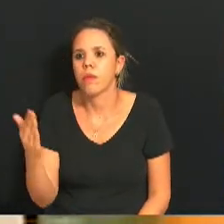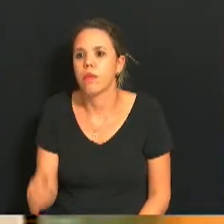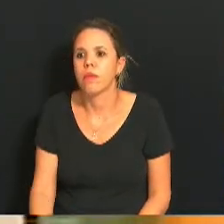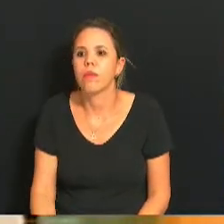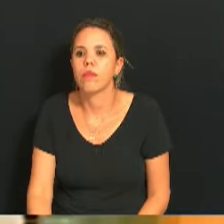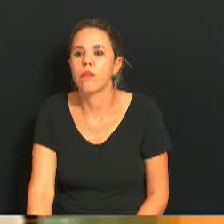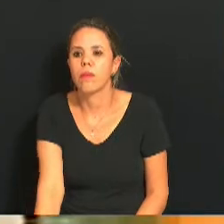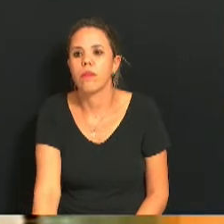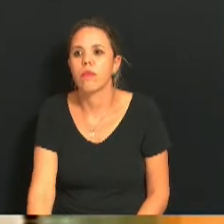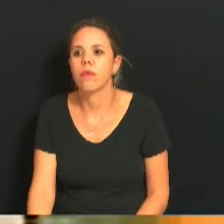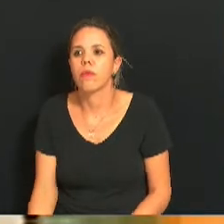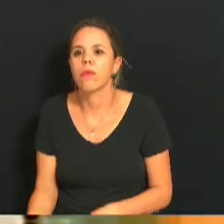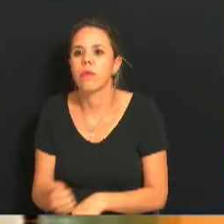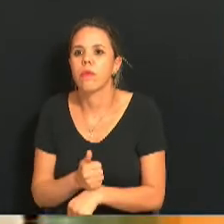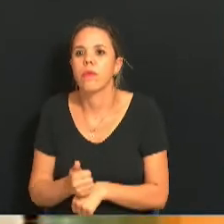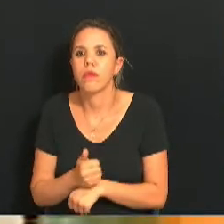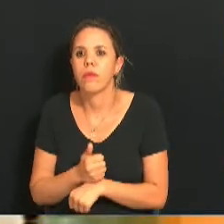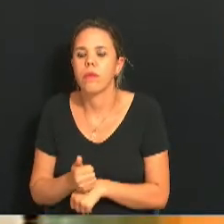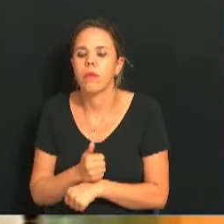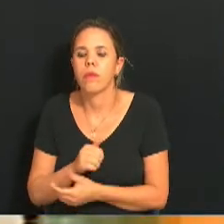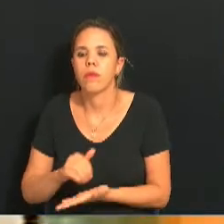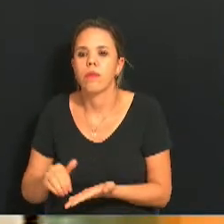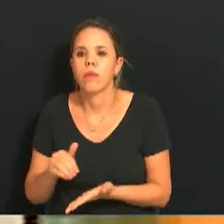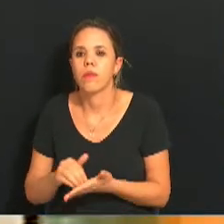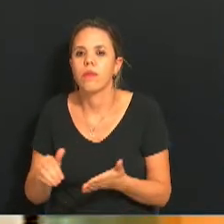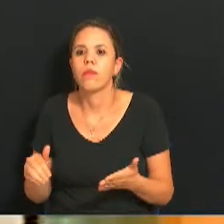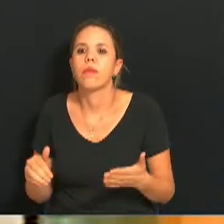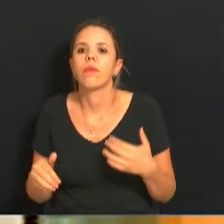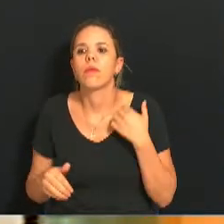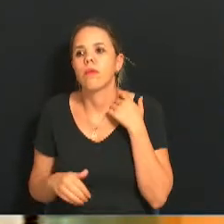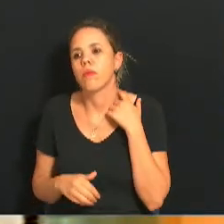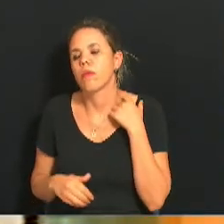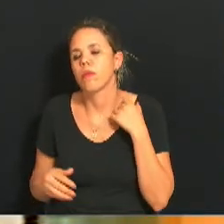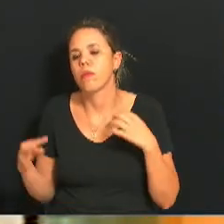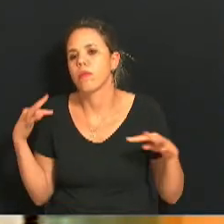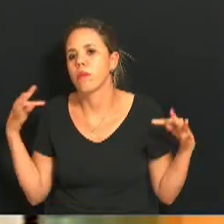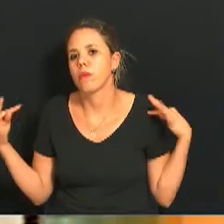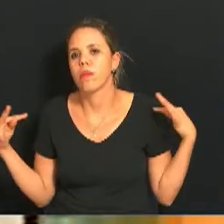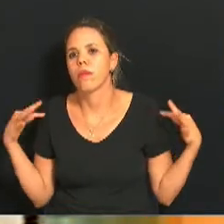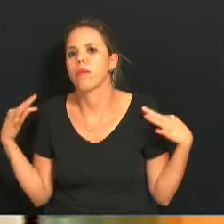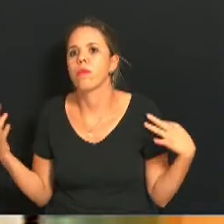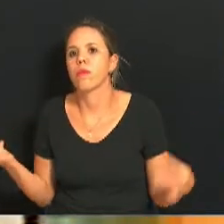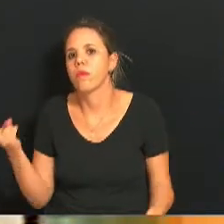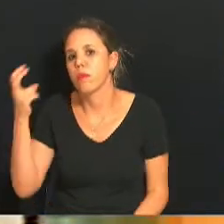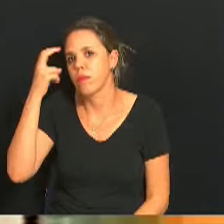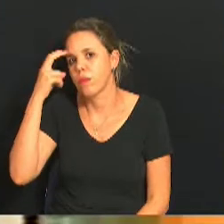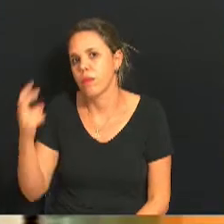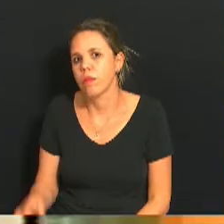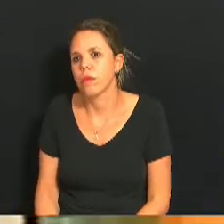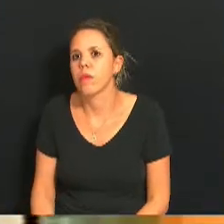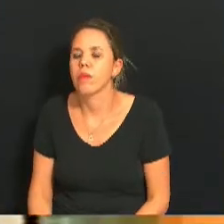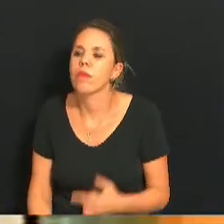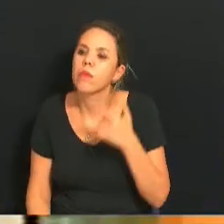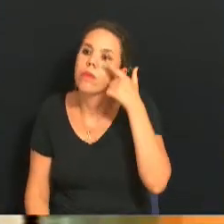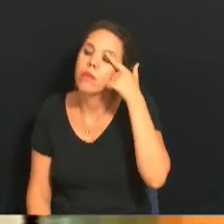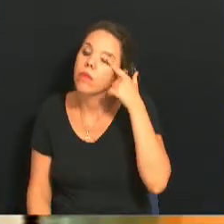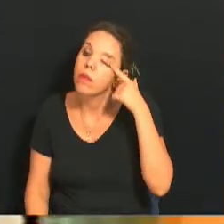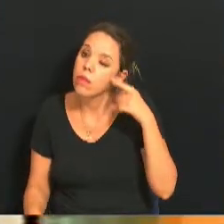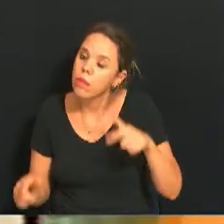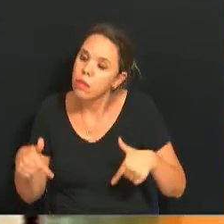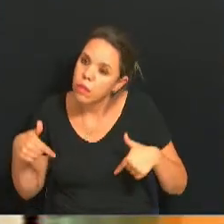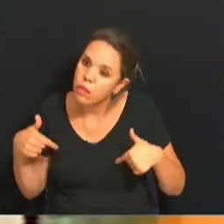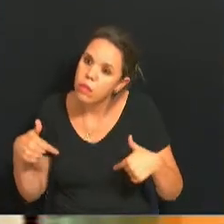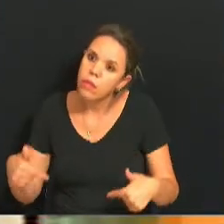a toda equipe da Norma da Alexandra Caprioli Nossa secretária de Cultura uma pessoa trabalhadora